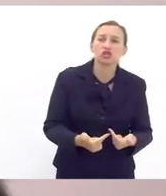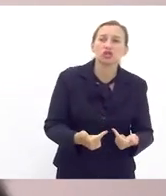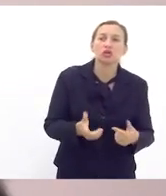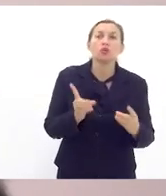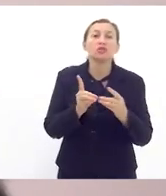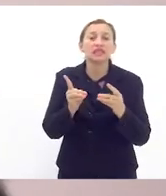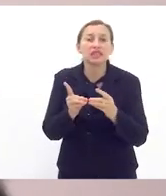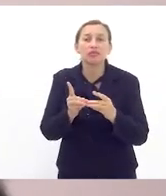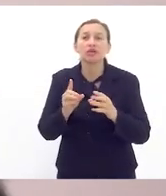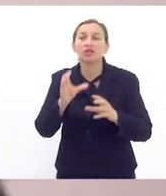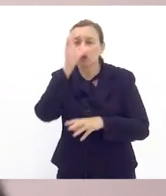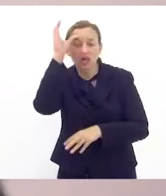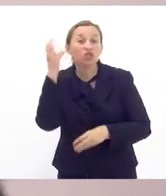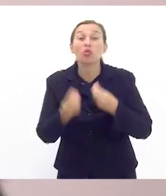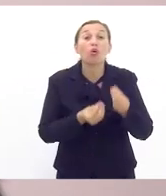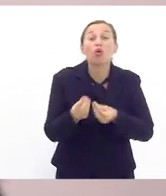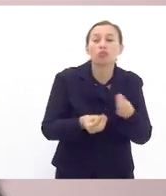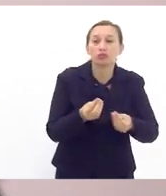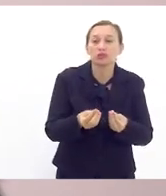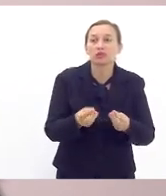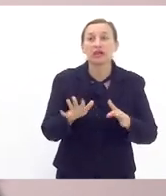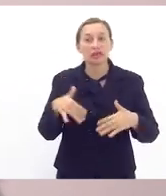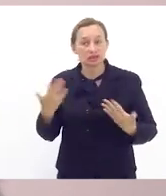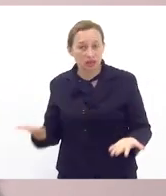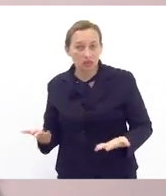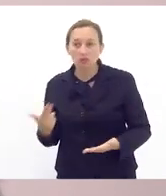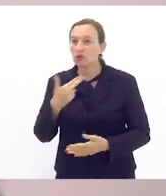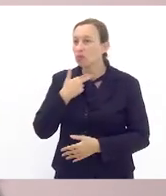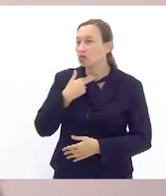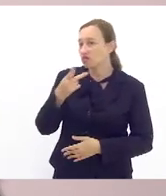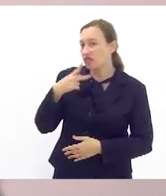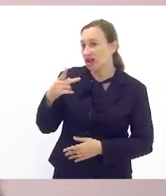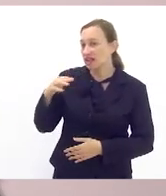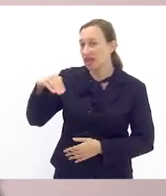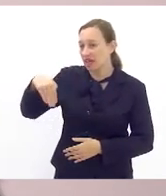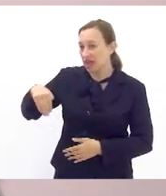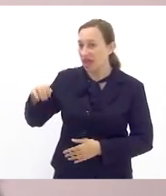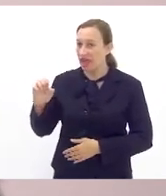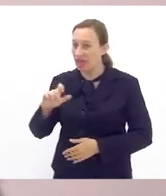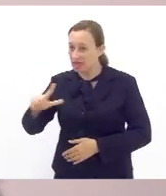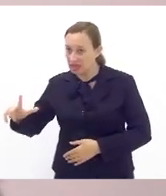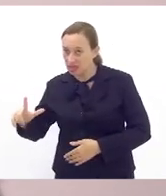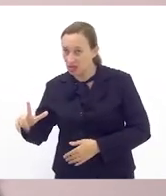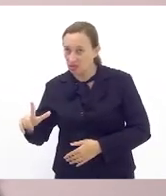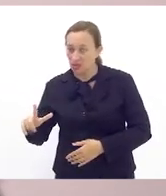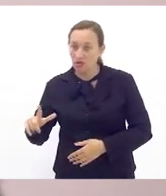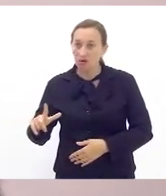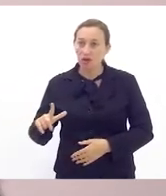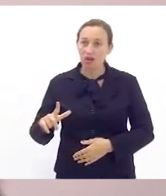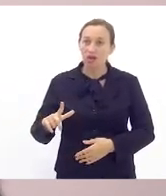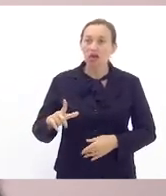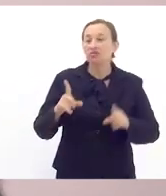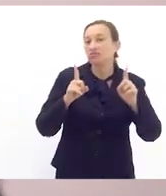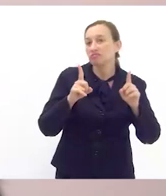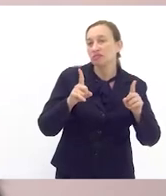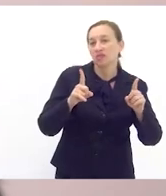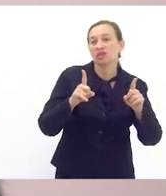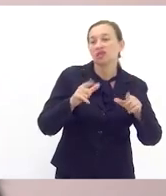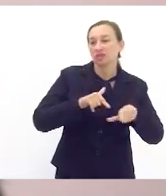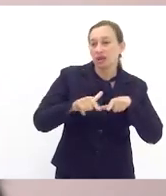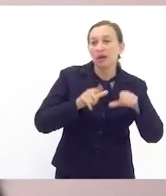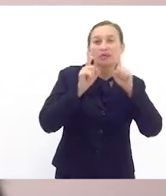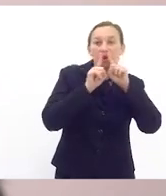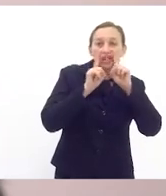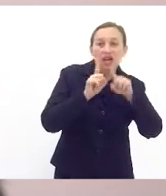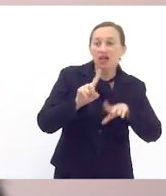para o cliente tá então eu não posso falar da Ênio né a n eu atende Maricá outras